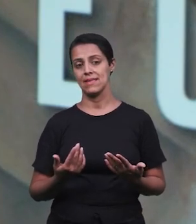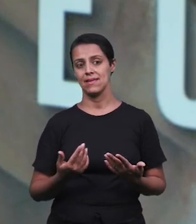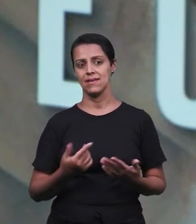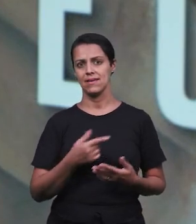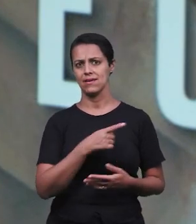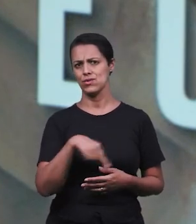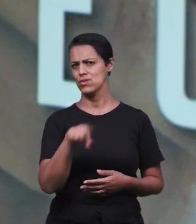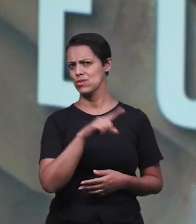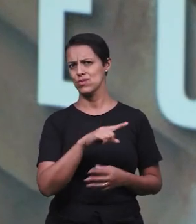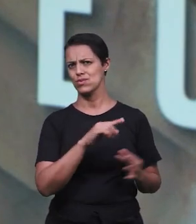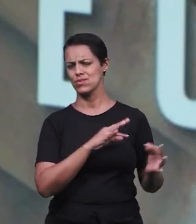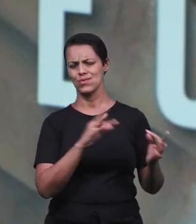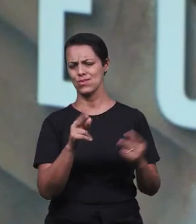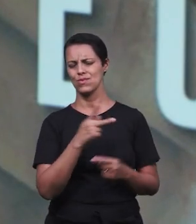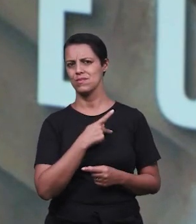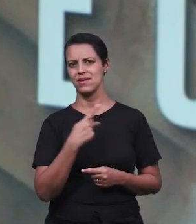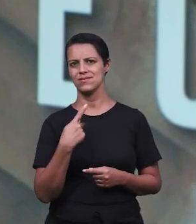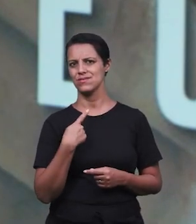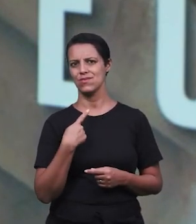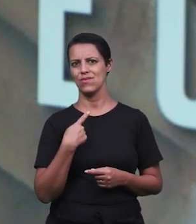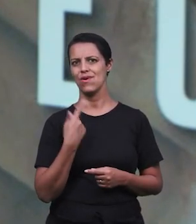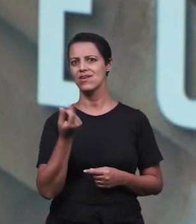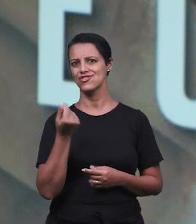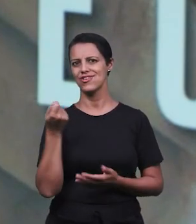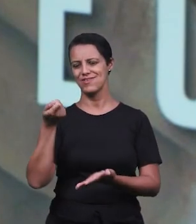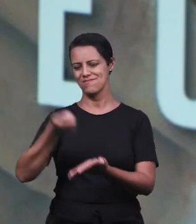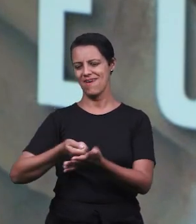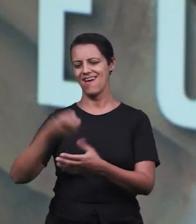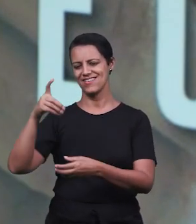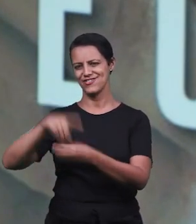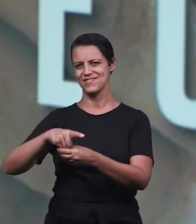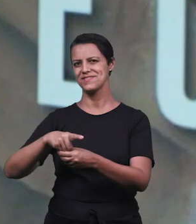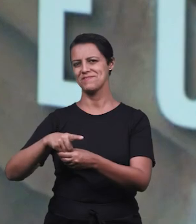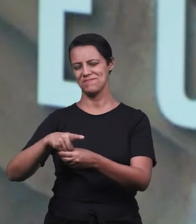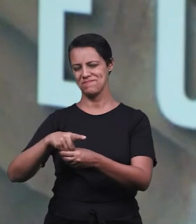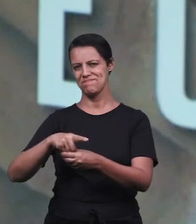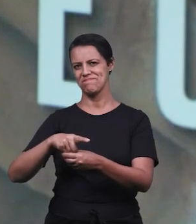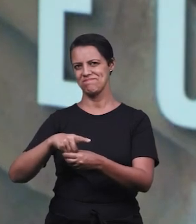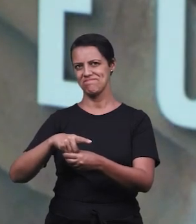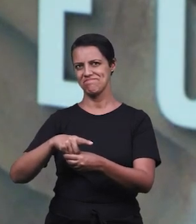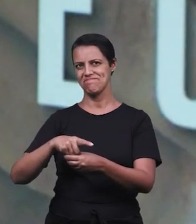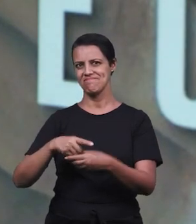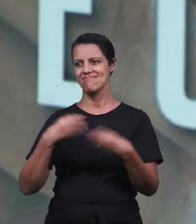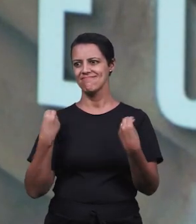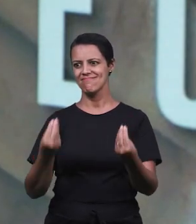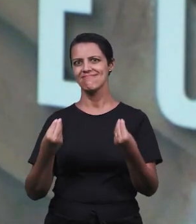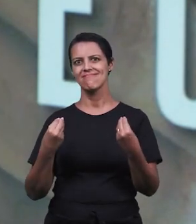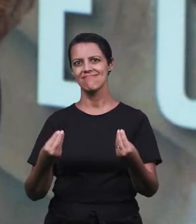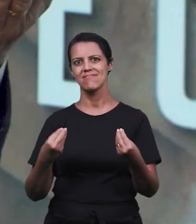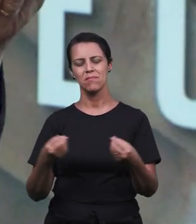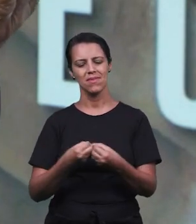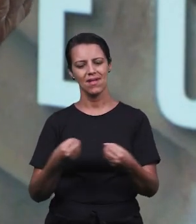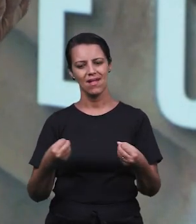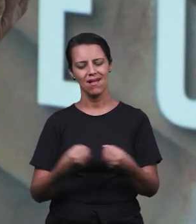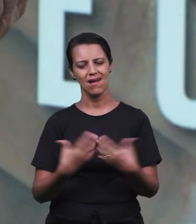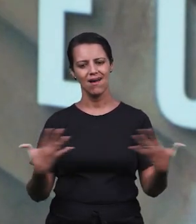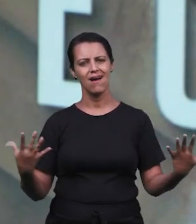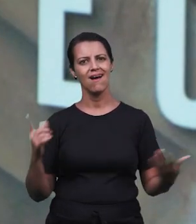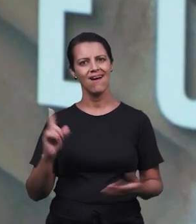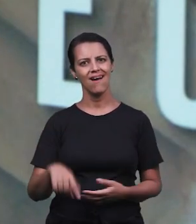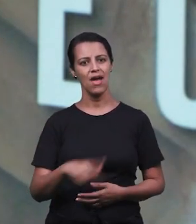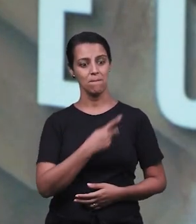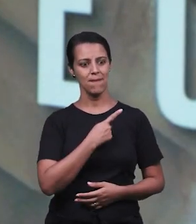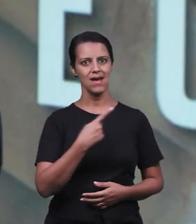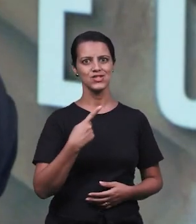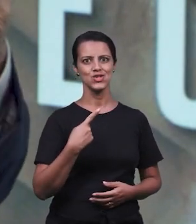praticamente todos, são dizimistas. Aí você pergunta assim, isso é o maior milagre que pode acontecer.